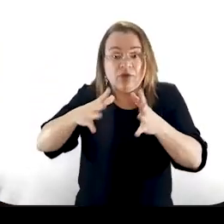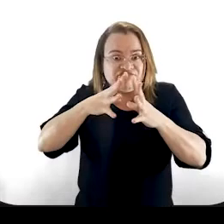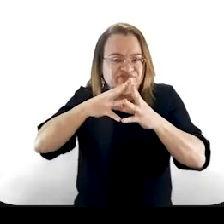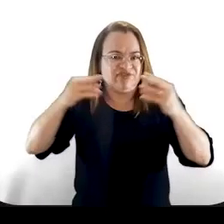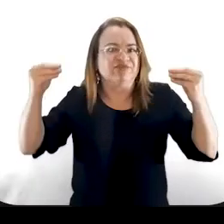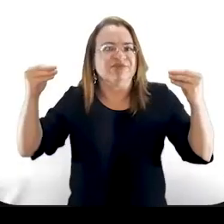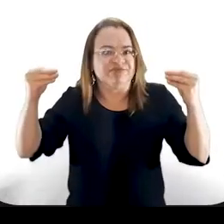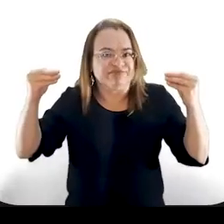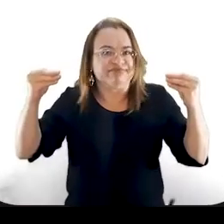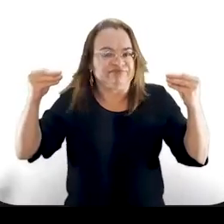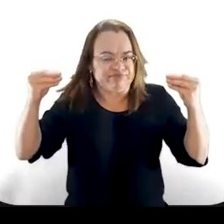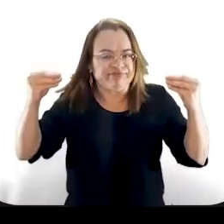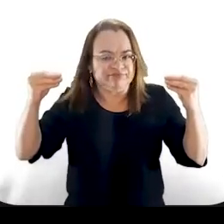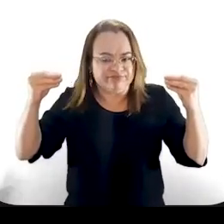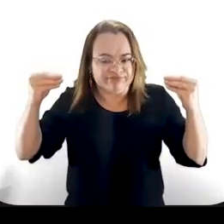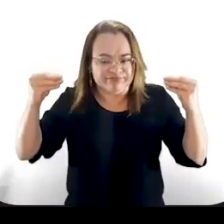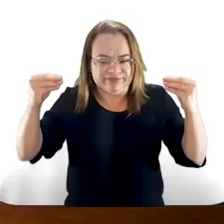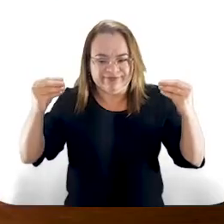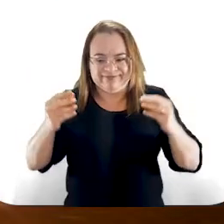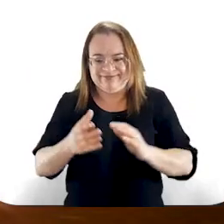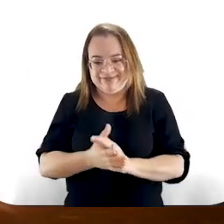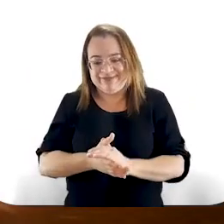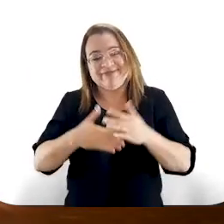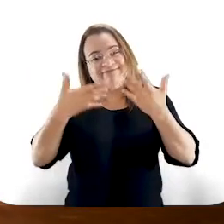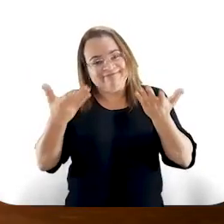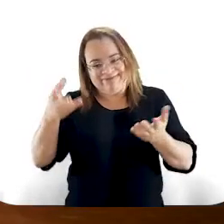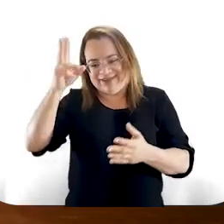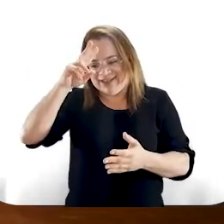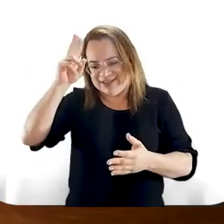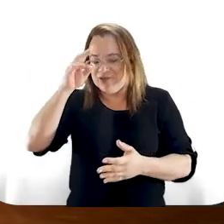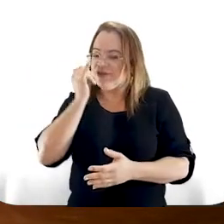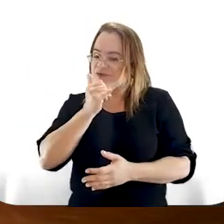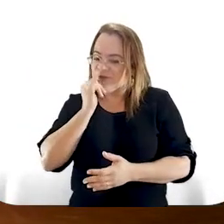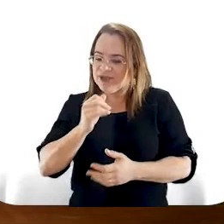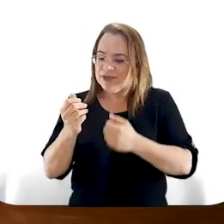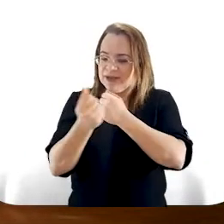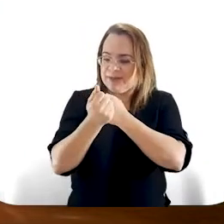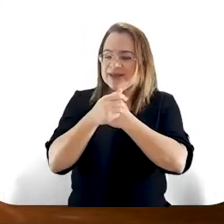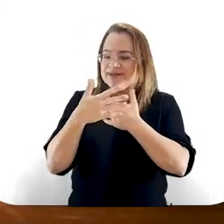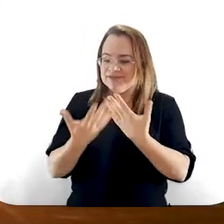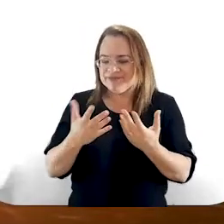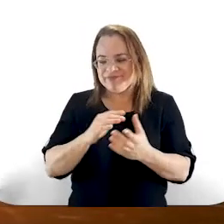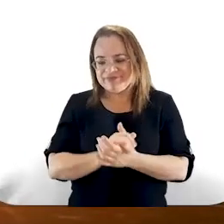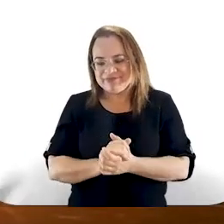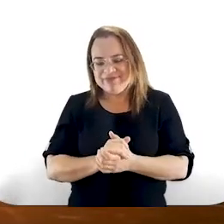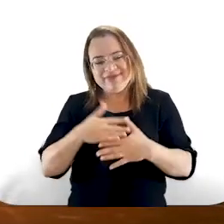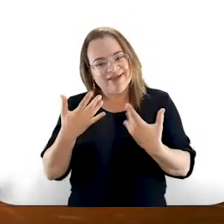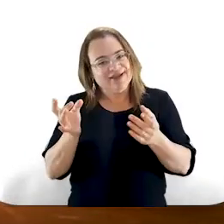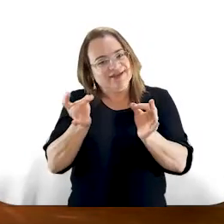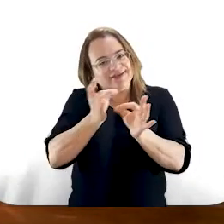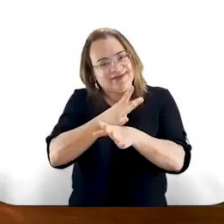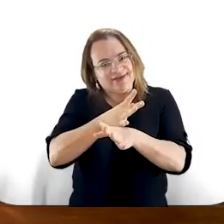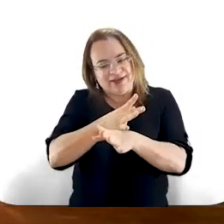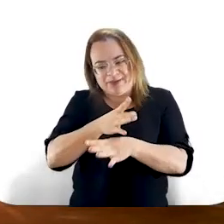desaparece para sempre. E essa história foi contada aqui pertinho. E assim a gente